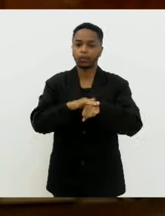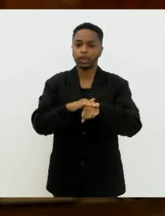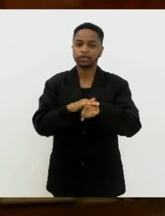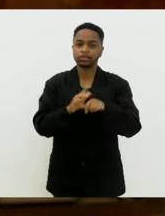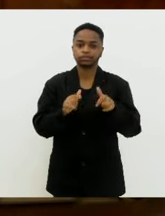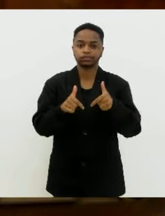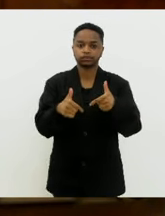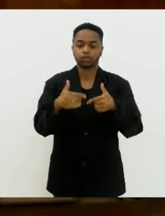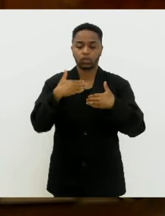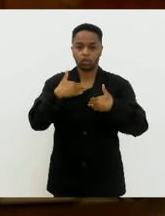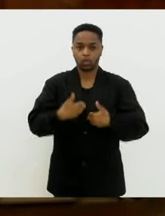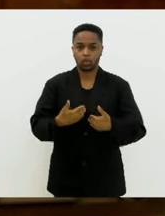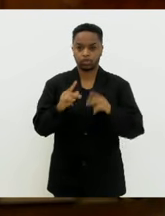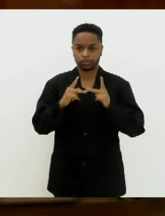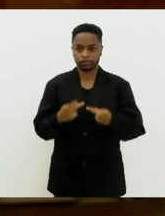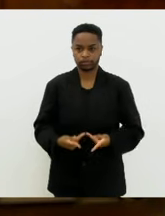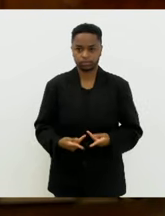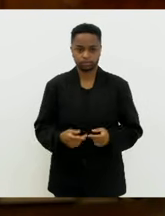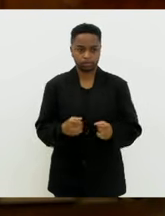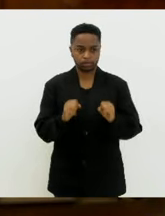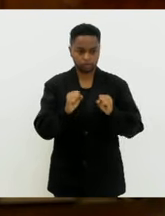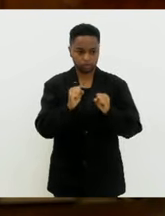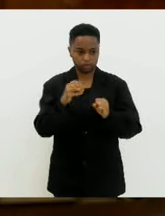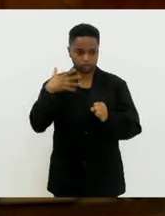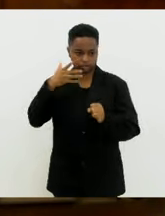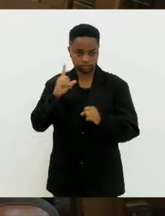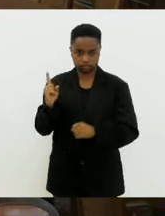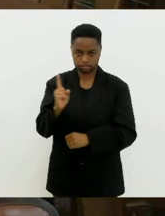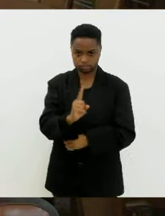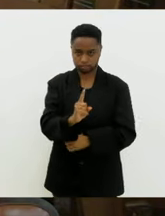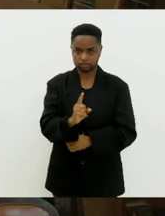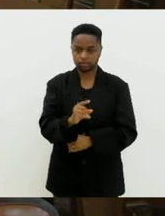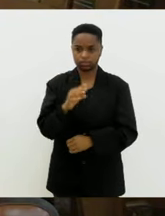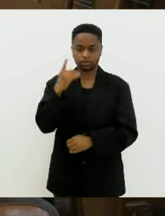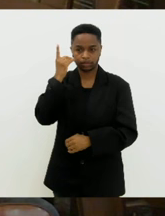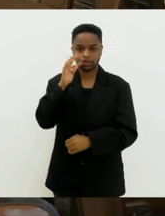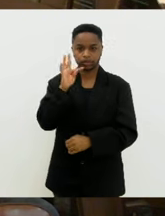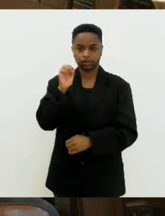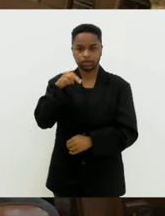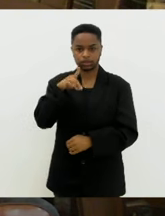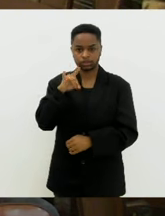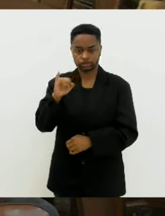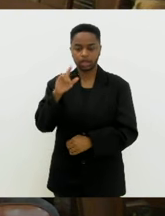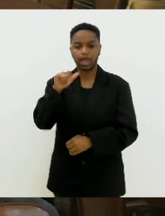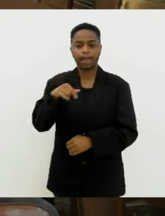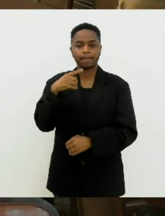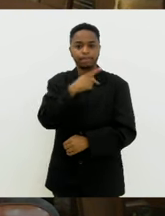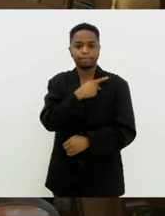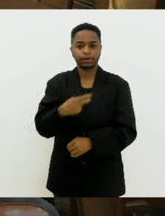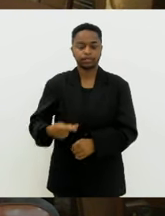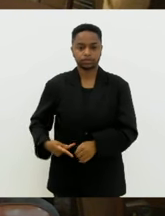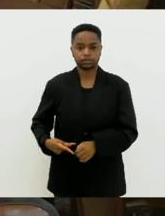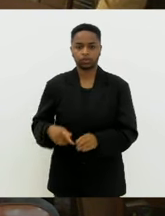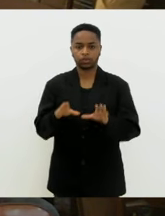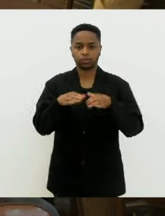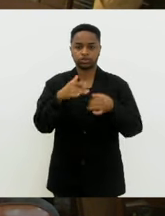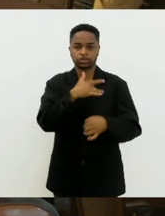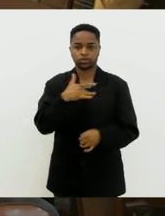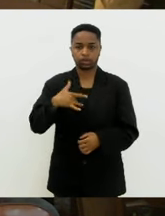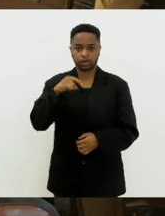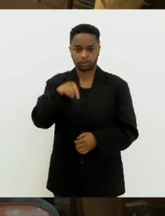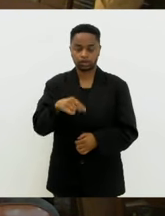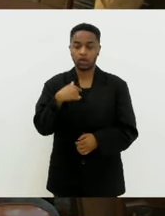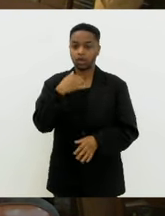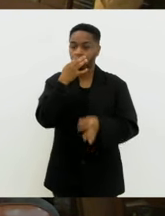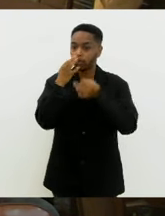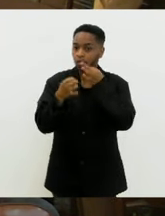ser humano. Deputada Renata, me permite? Pois não, deputado Tandi, que é o presidente aí da Comissão de Saúde desta casa. Um pequeno